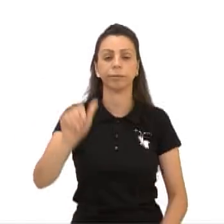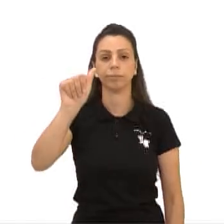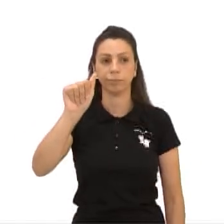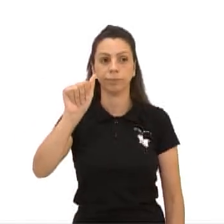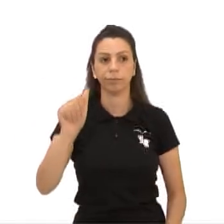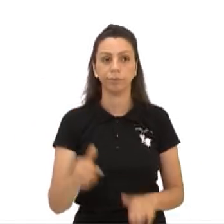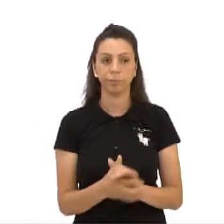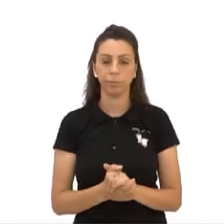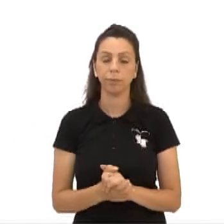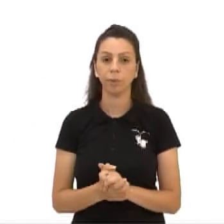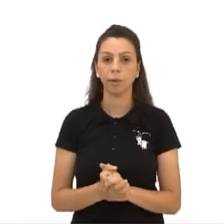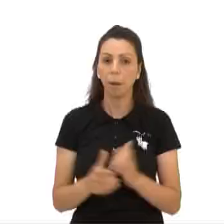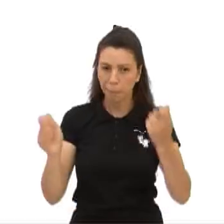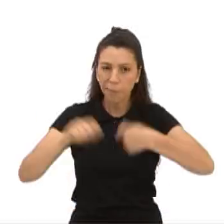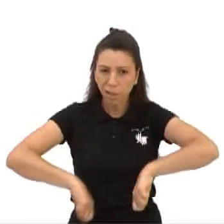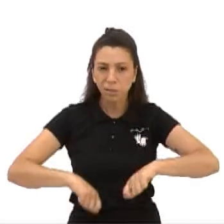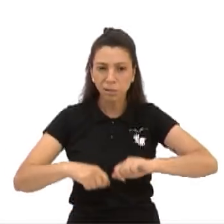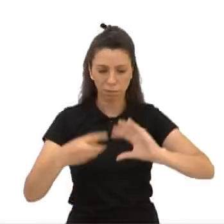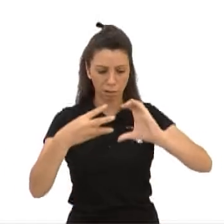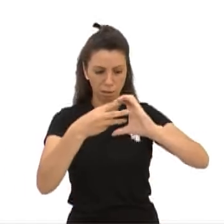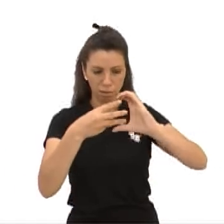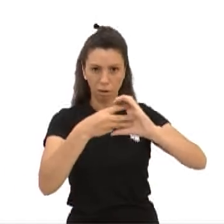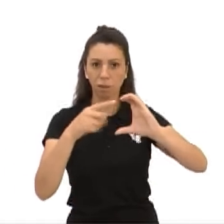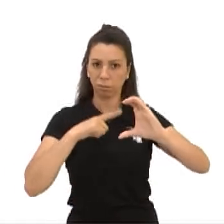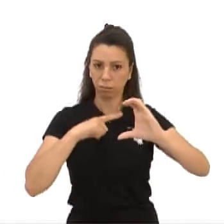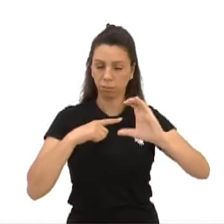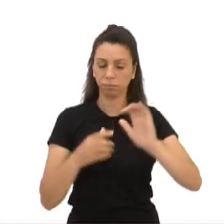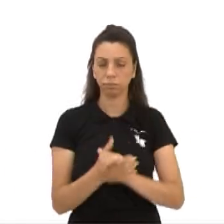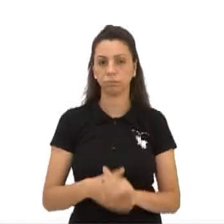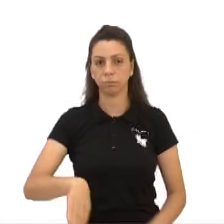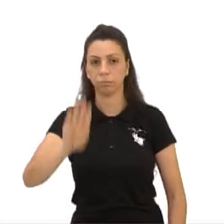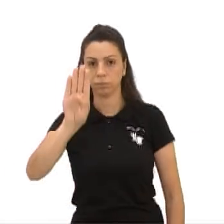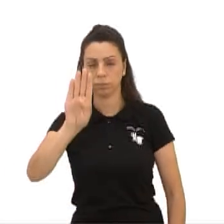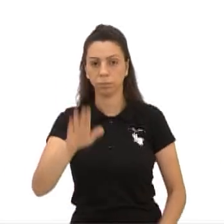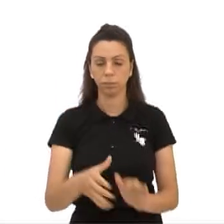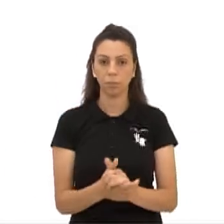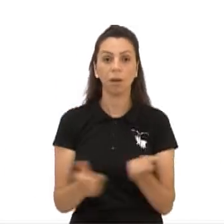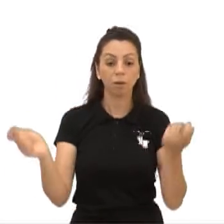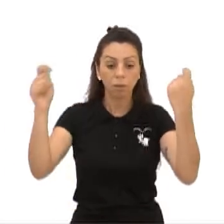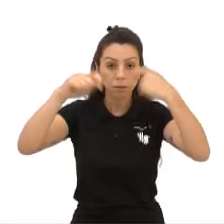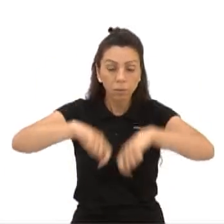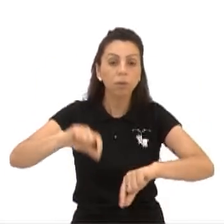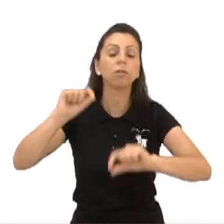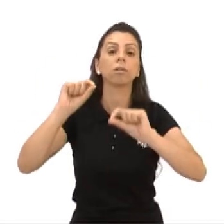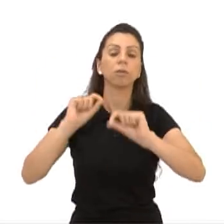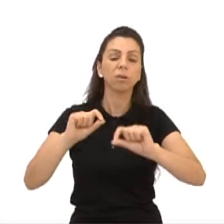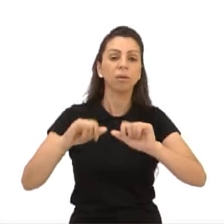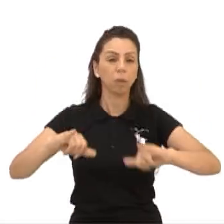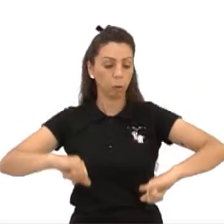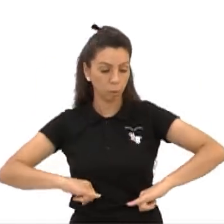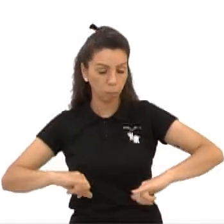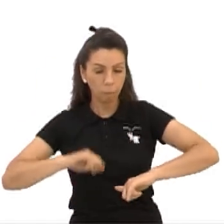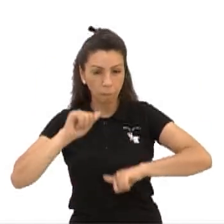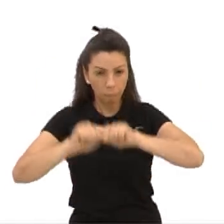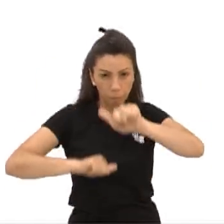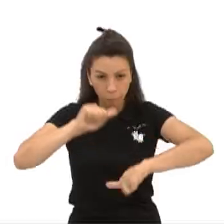A, ser formado por células. Alternativa B, possuir a capacidade de sofrer